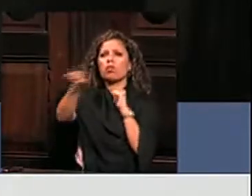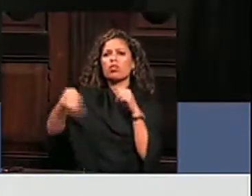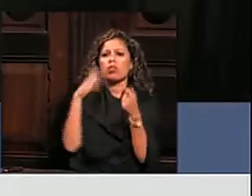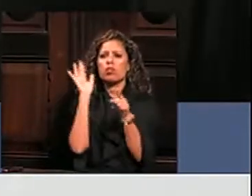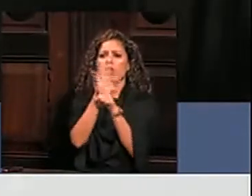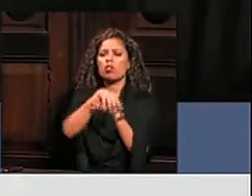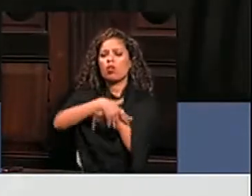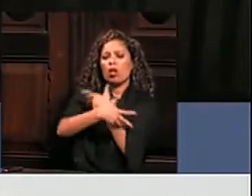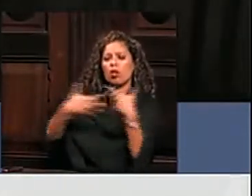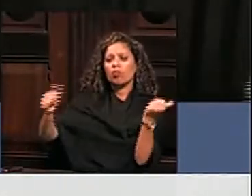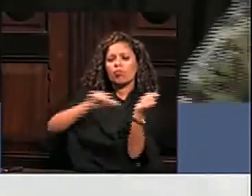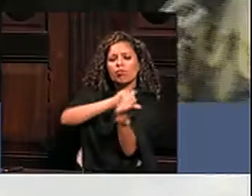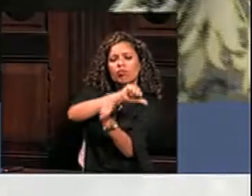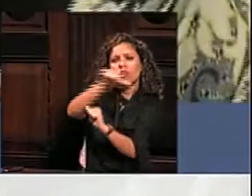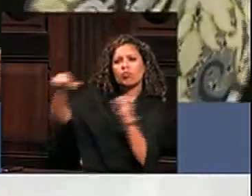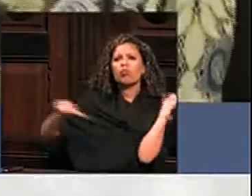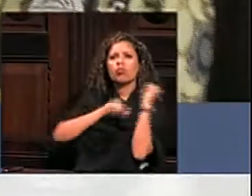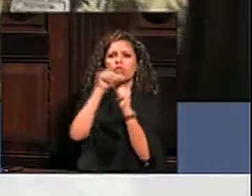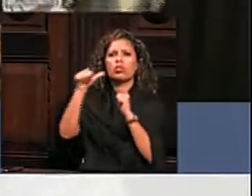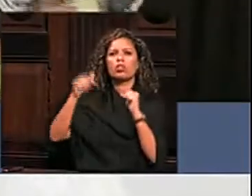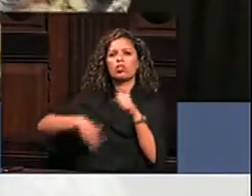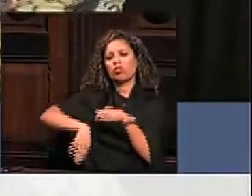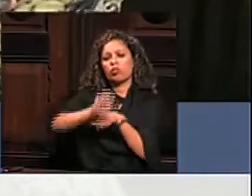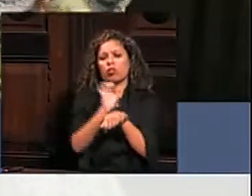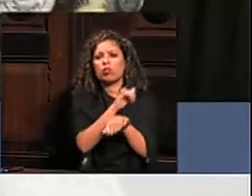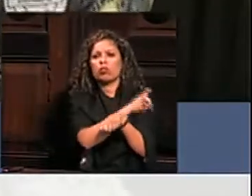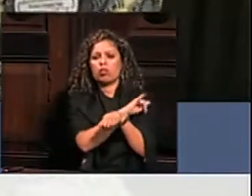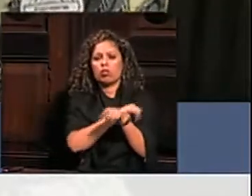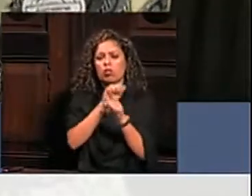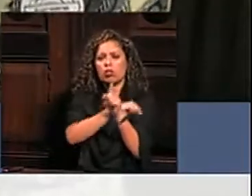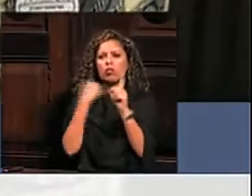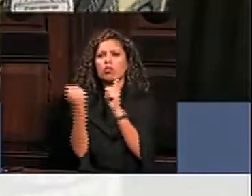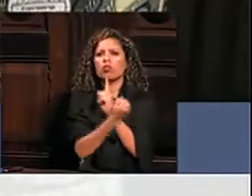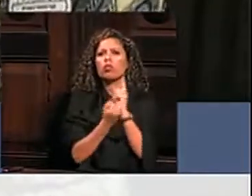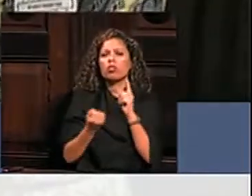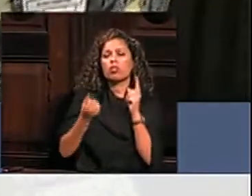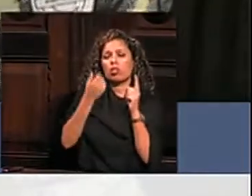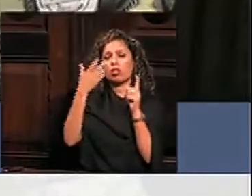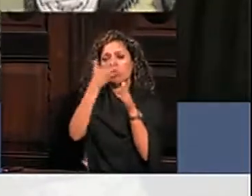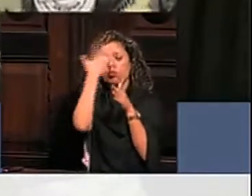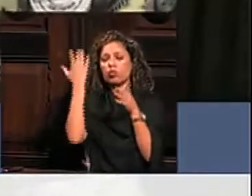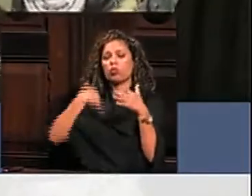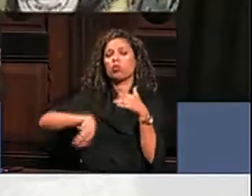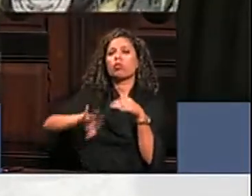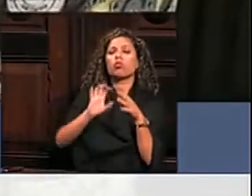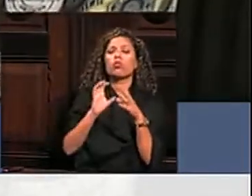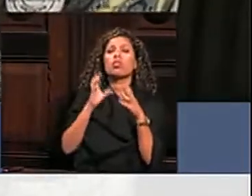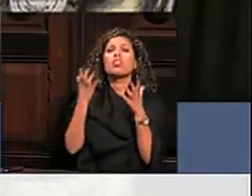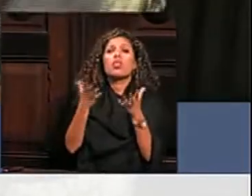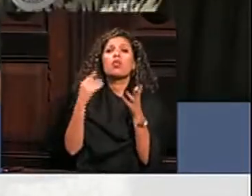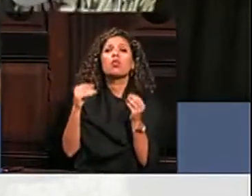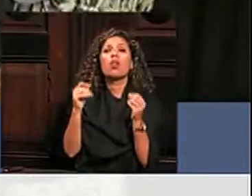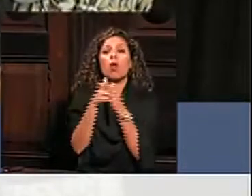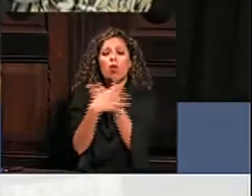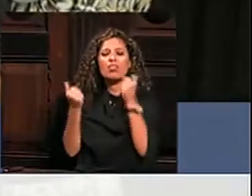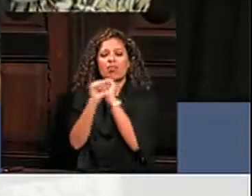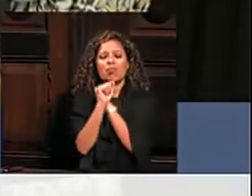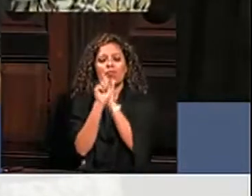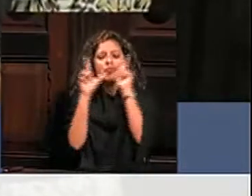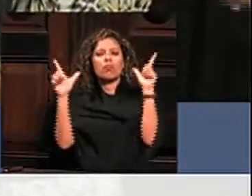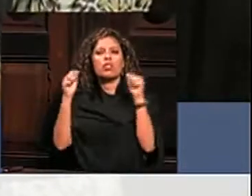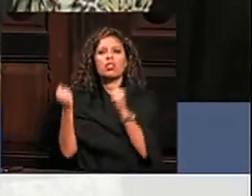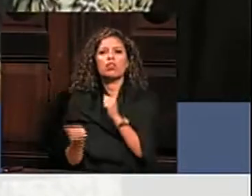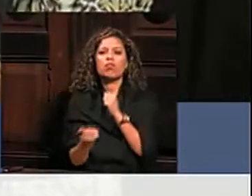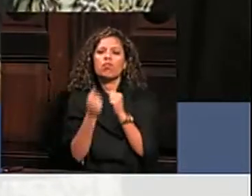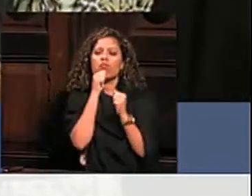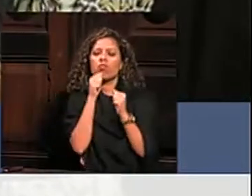quer transparência, o povo quer contas corretas, simples, sem corrupção,